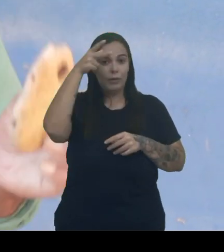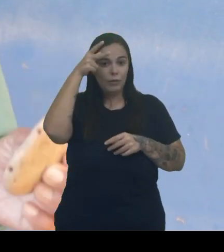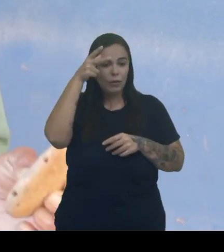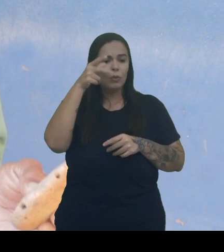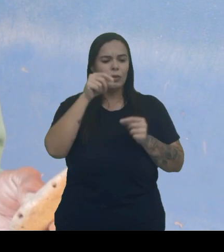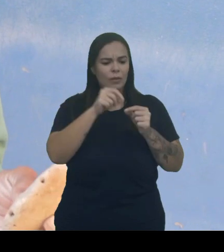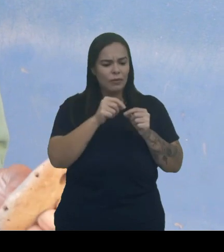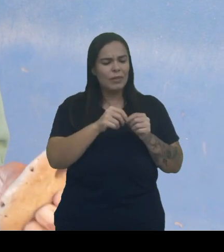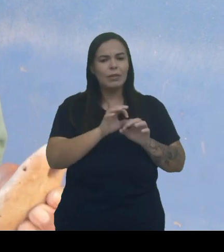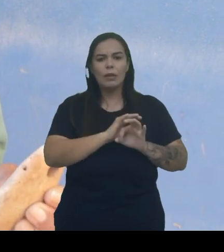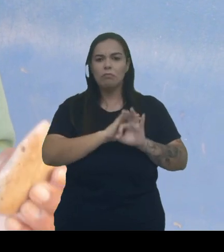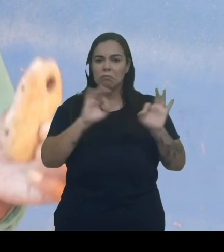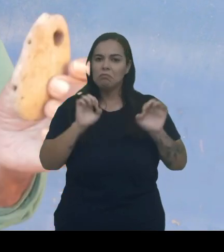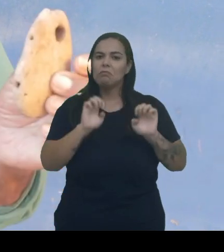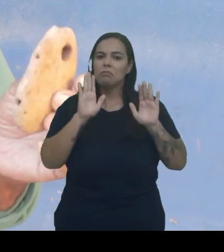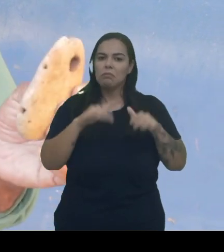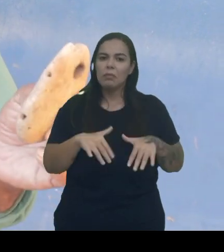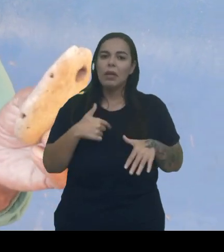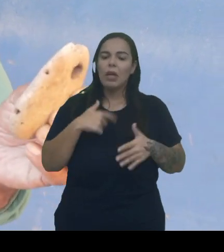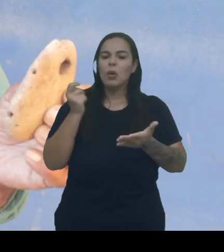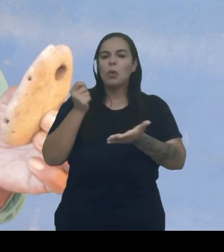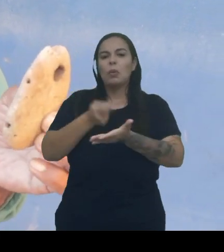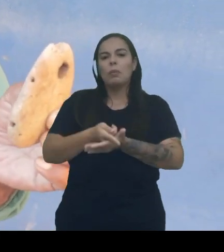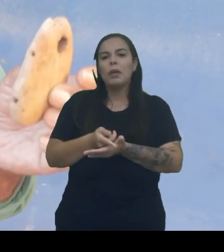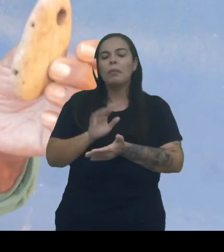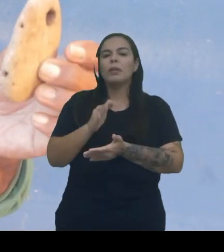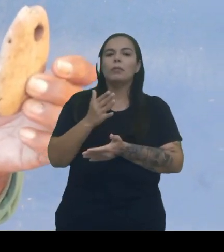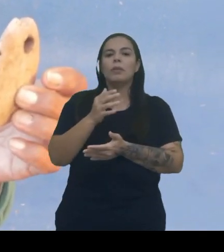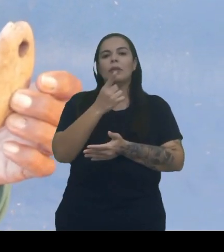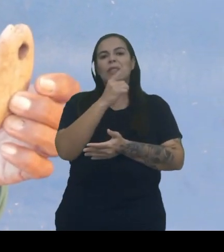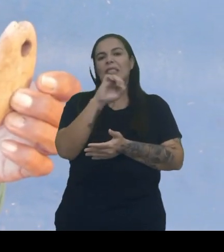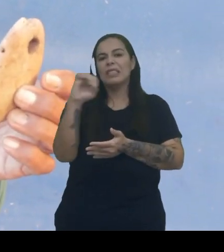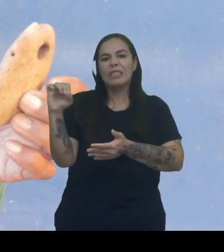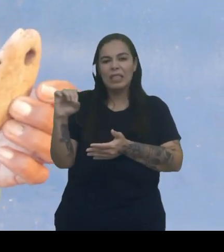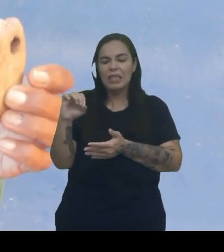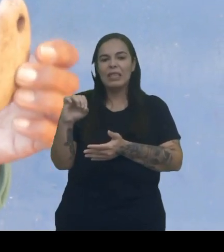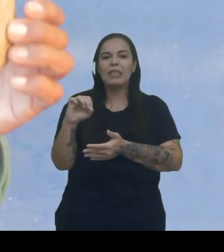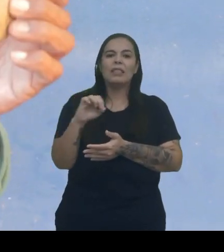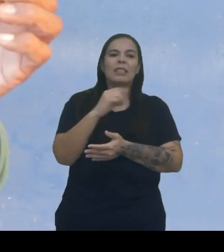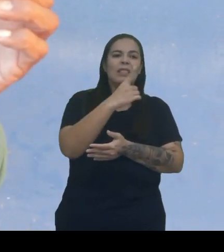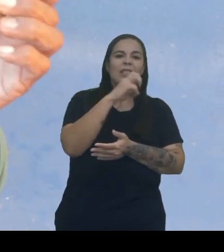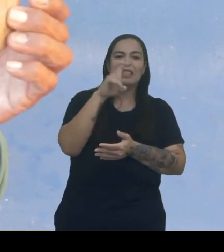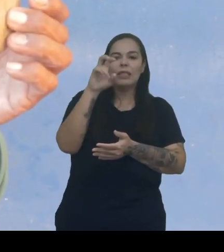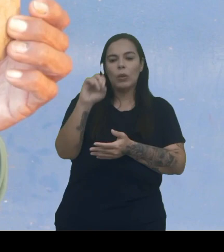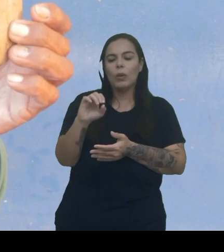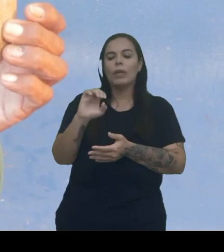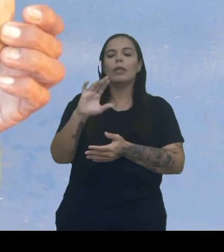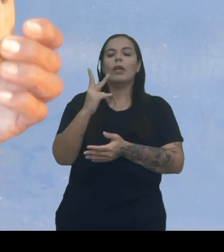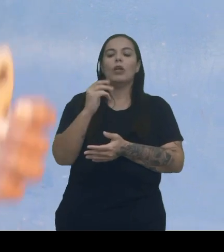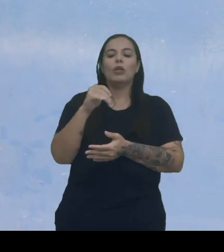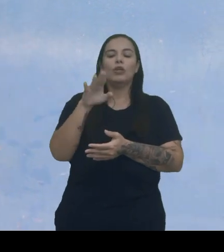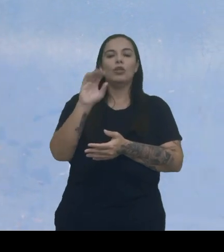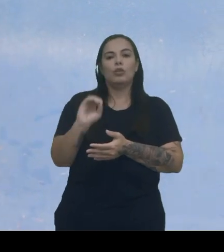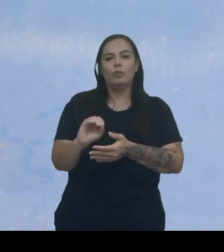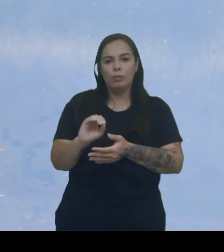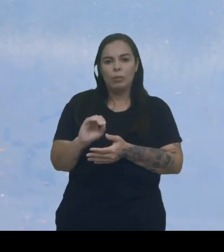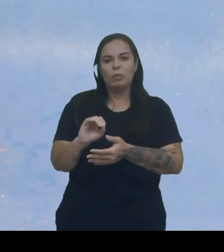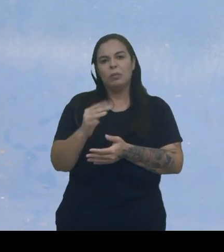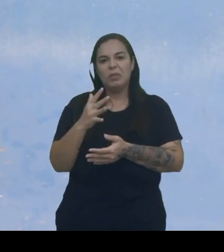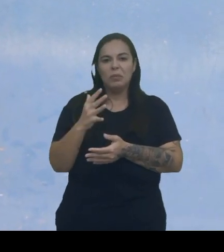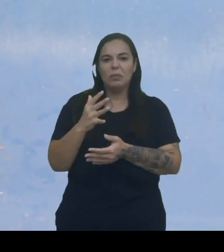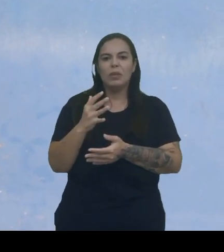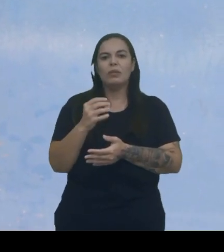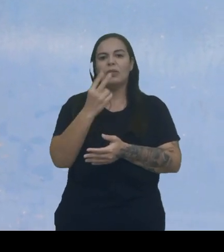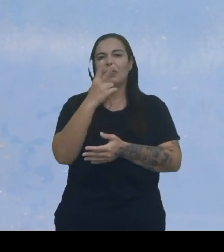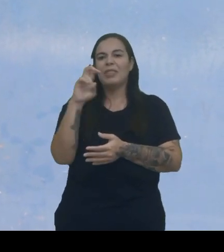fazia bem a beça. Entendendo? Andou, eu comprei mais ou menos uns 100 a 150 chumbos desse aqui a ele. Entendeu? Mais ou menos